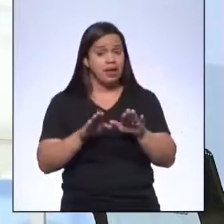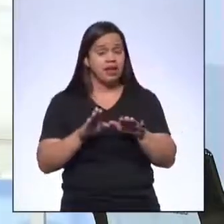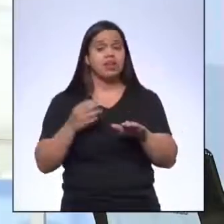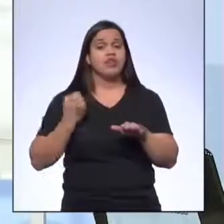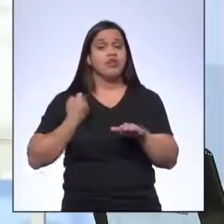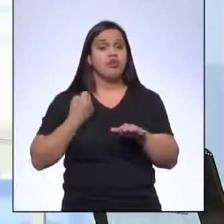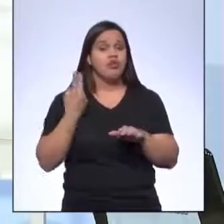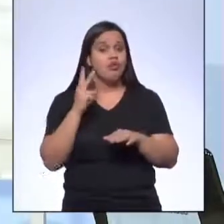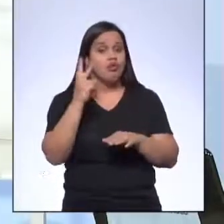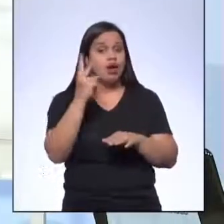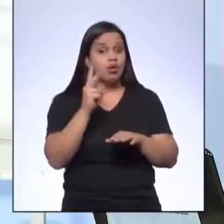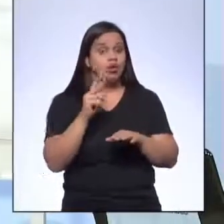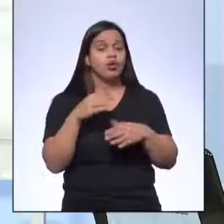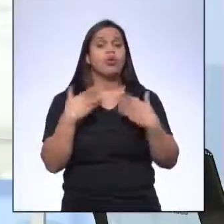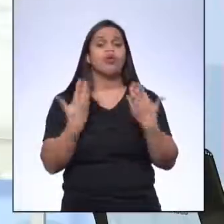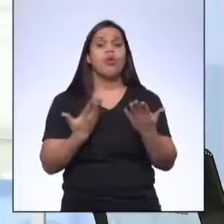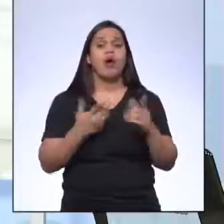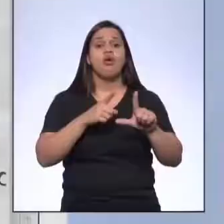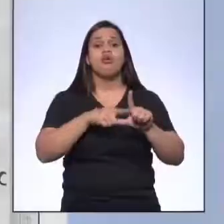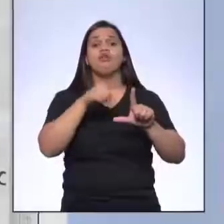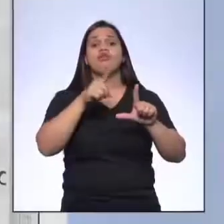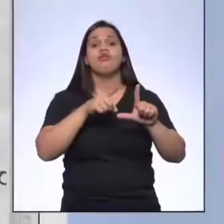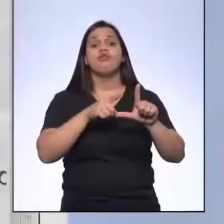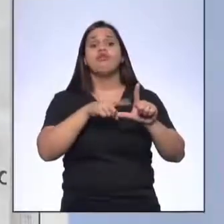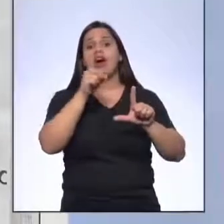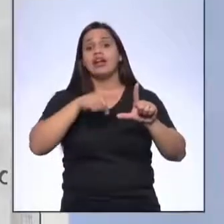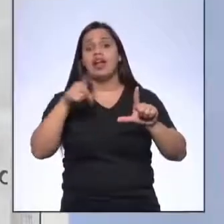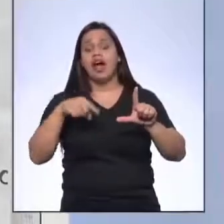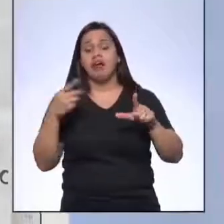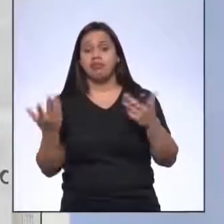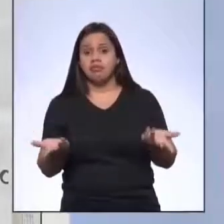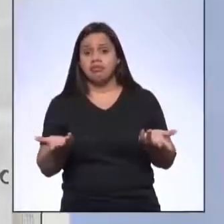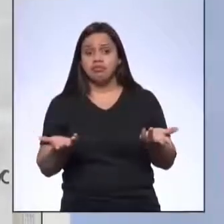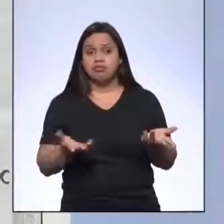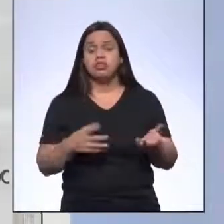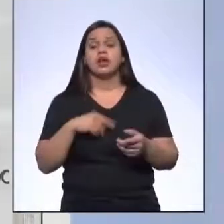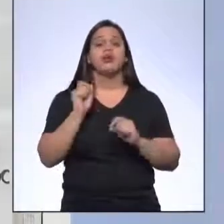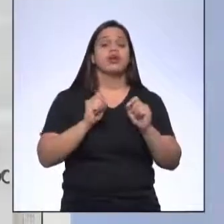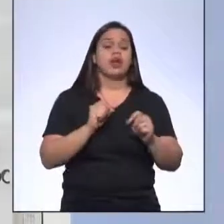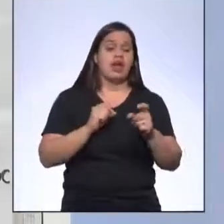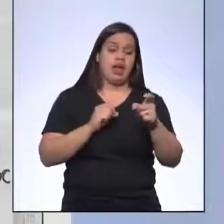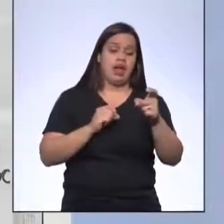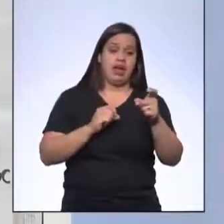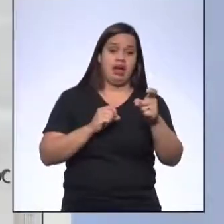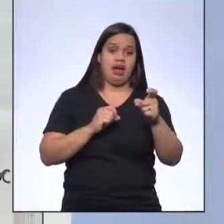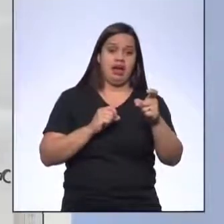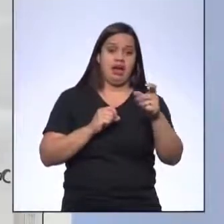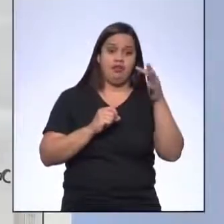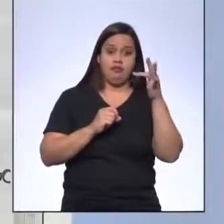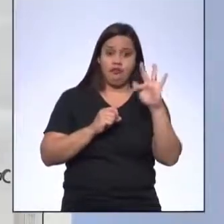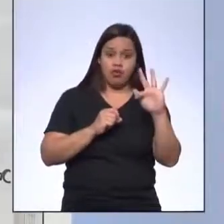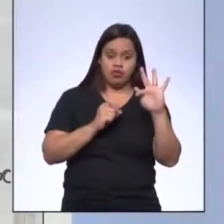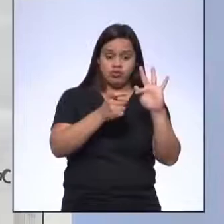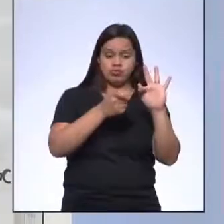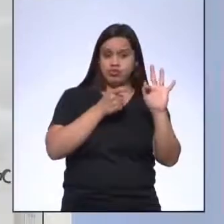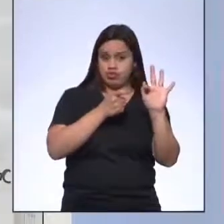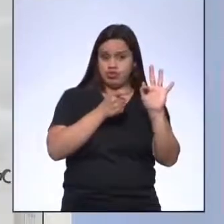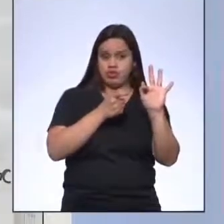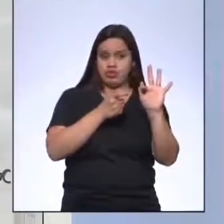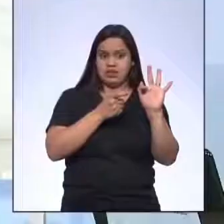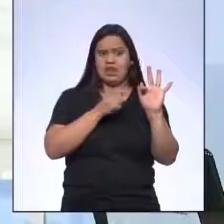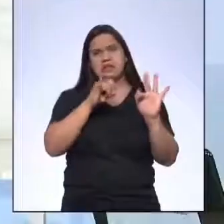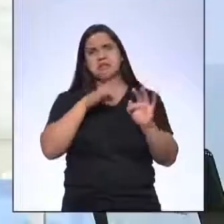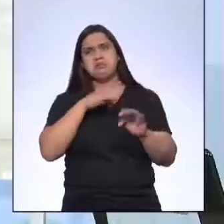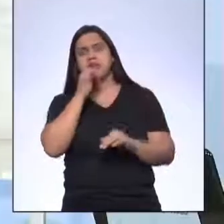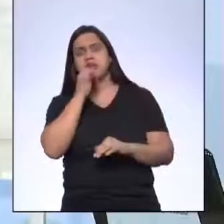do valor da variável x não é a função a DX se eu